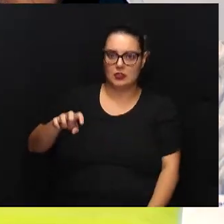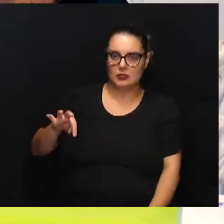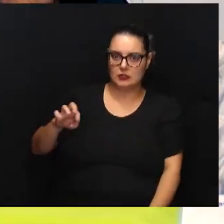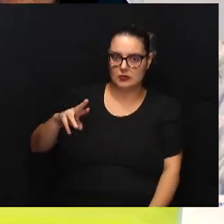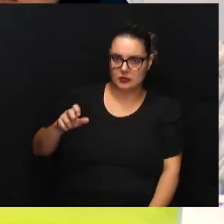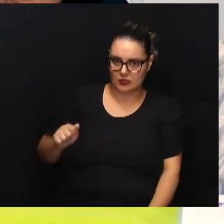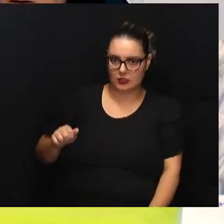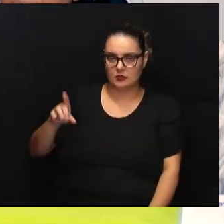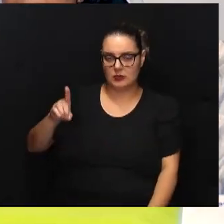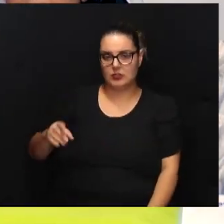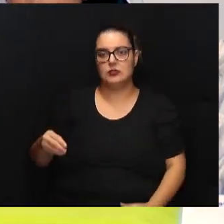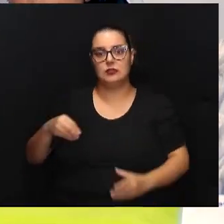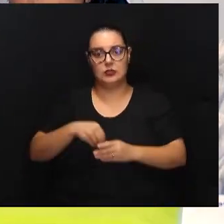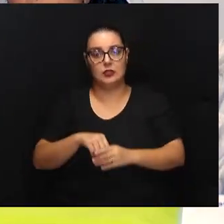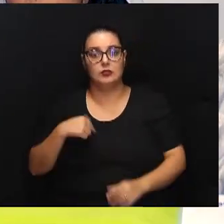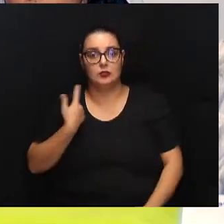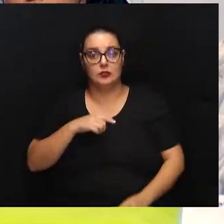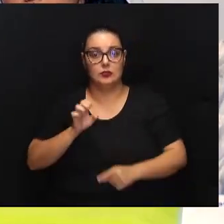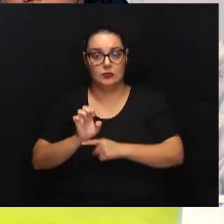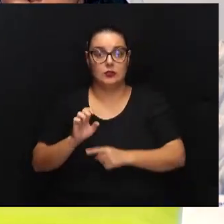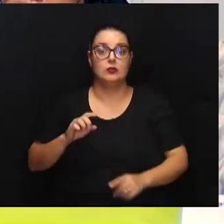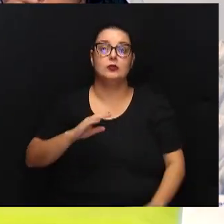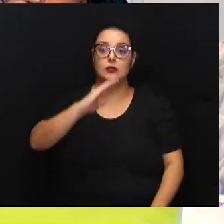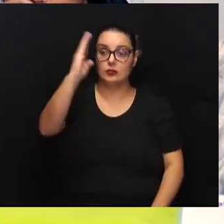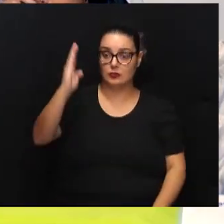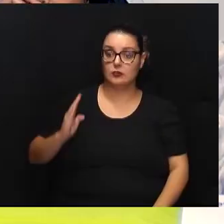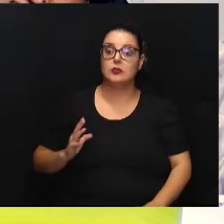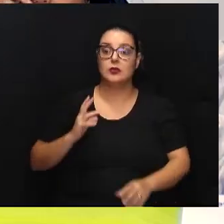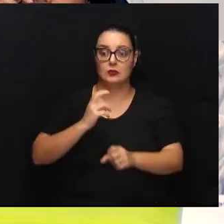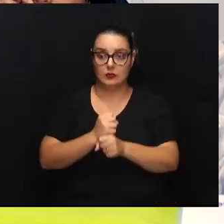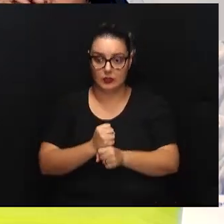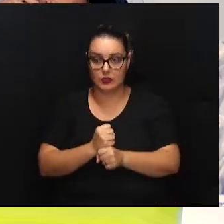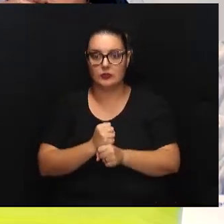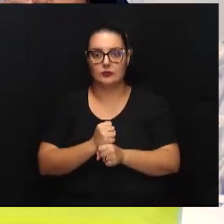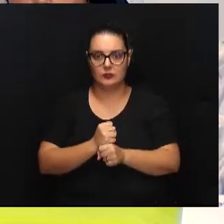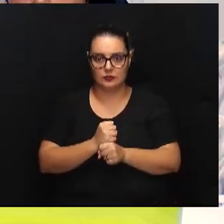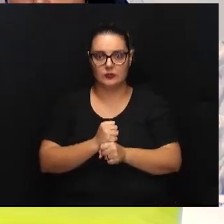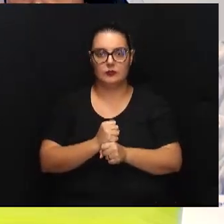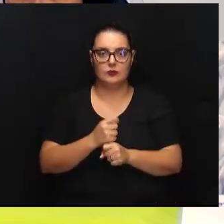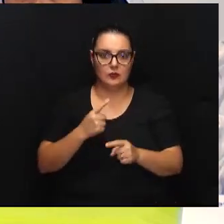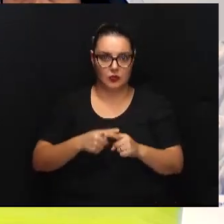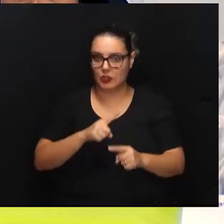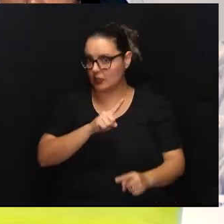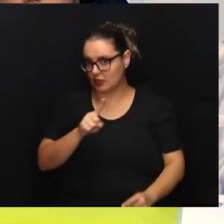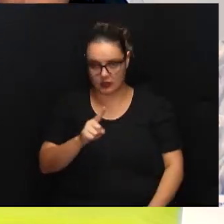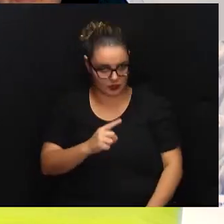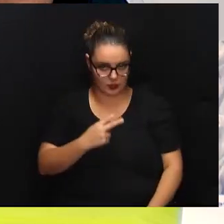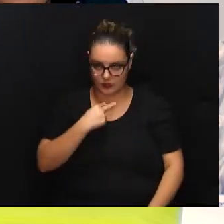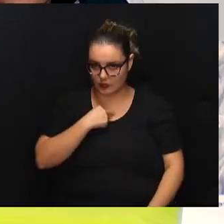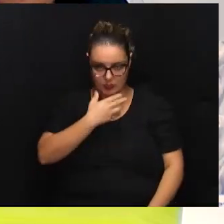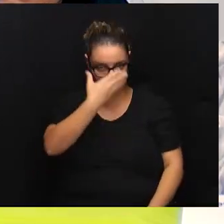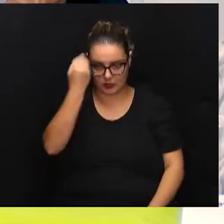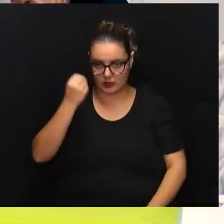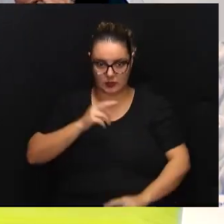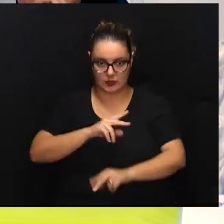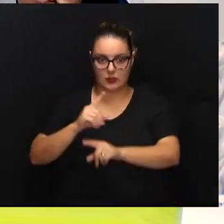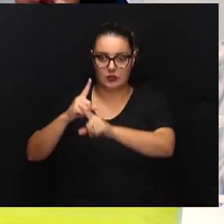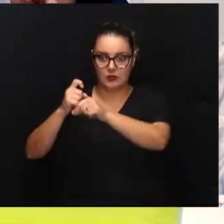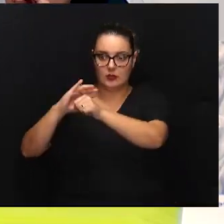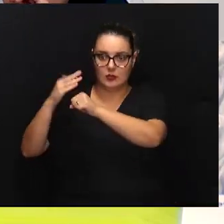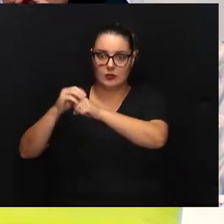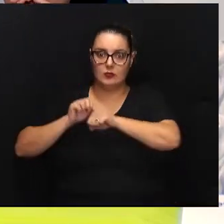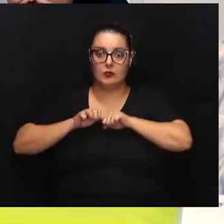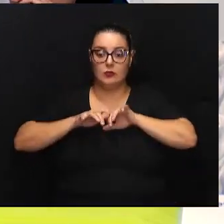Brasil inteiro, né, porque a gente não pode esquecer que tem uma série de fascistas colocados nas assembleias